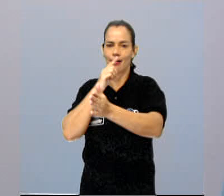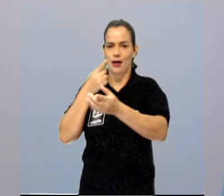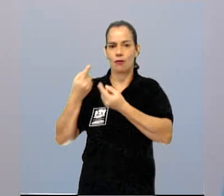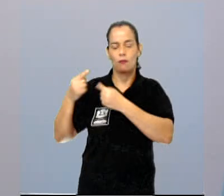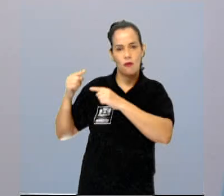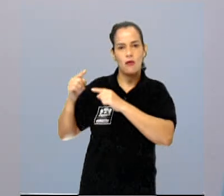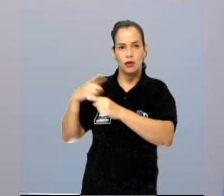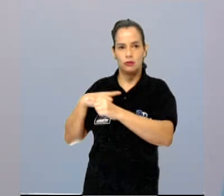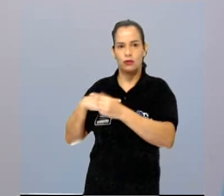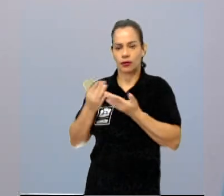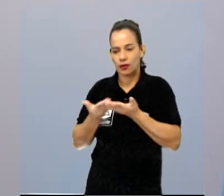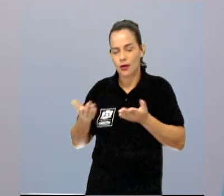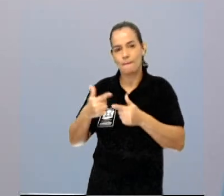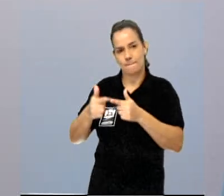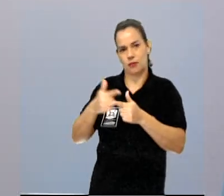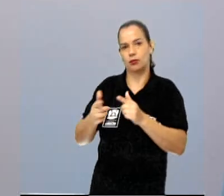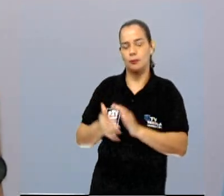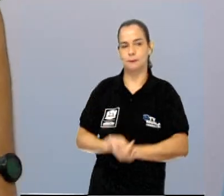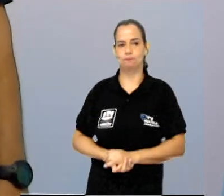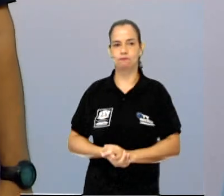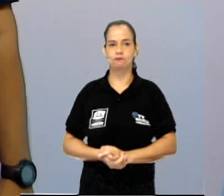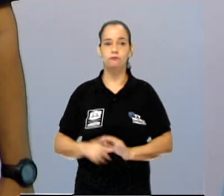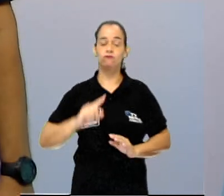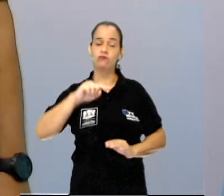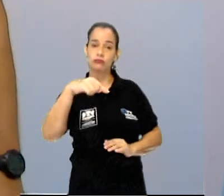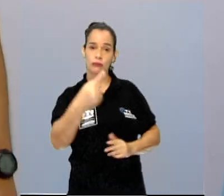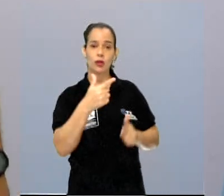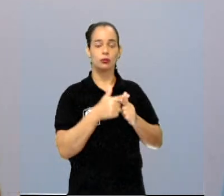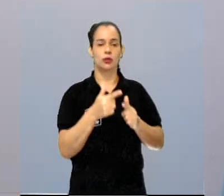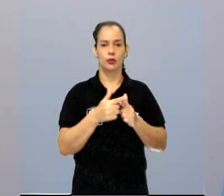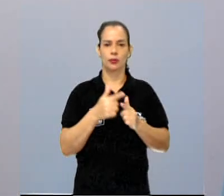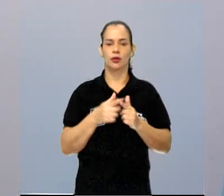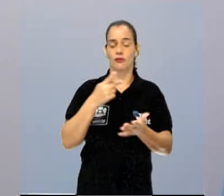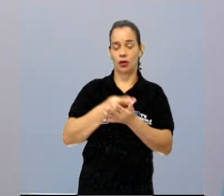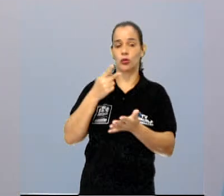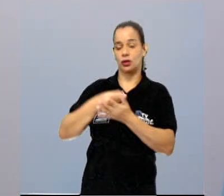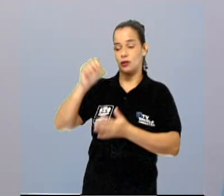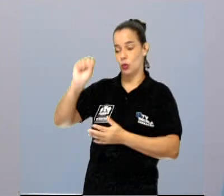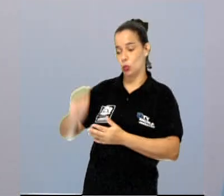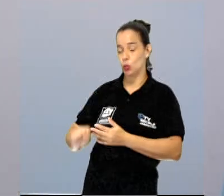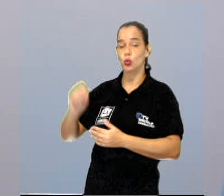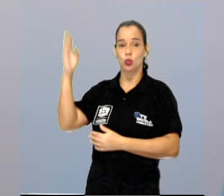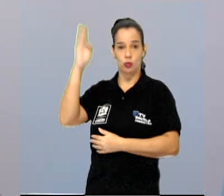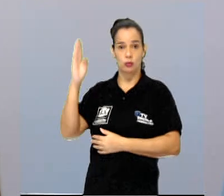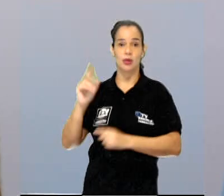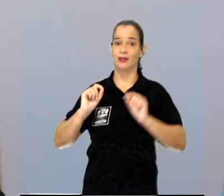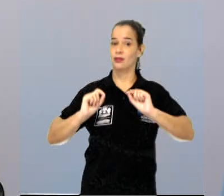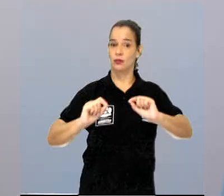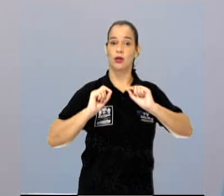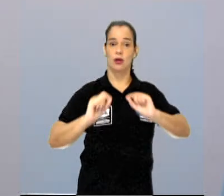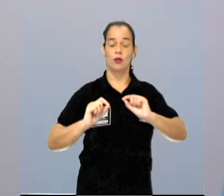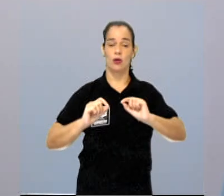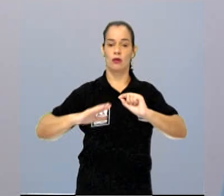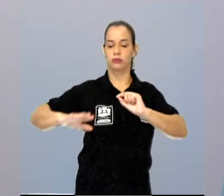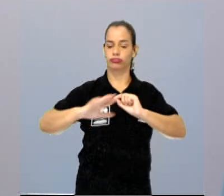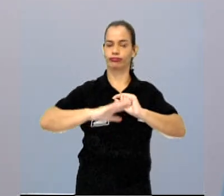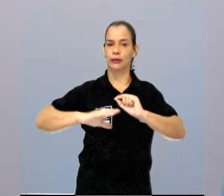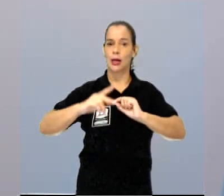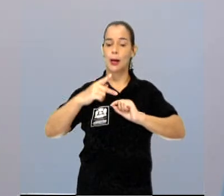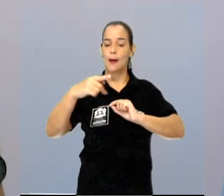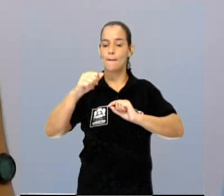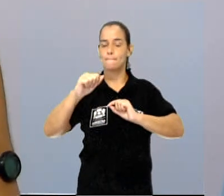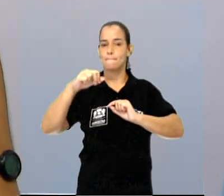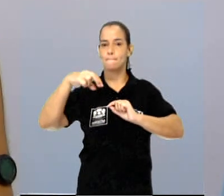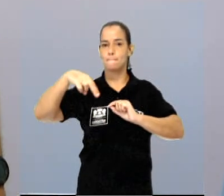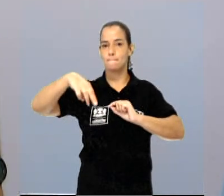o assoreamento, certo? Um outro problema que vem acontecendo lá no sul do Brasil, tá? Na região dos